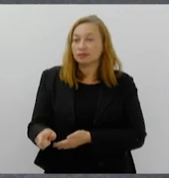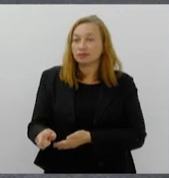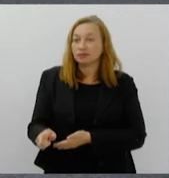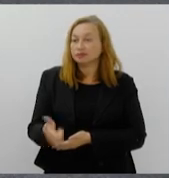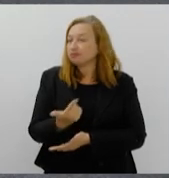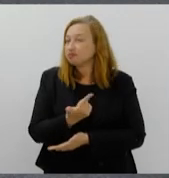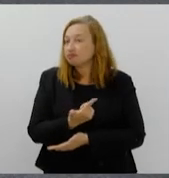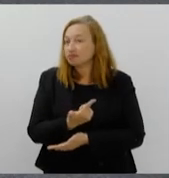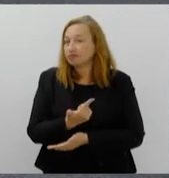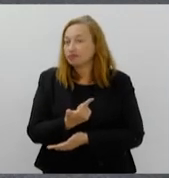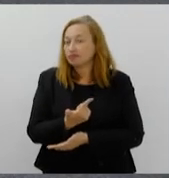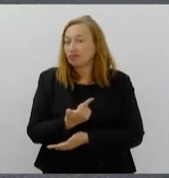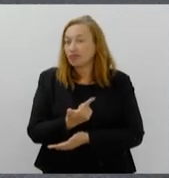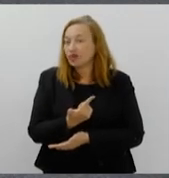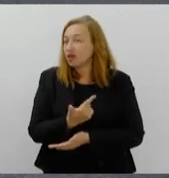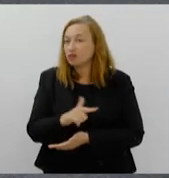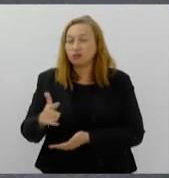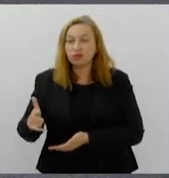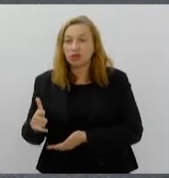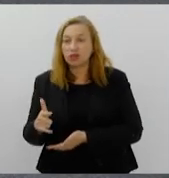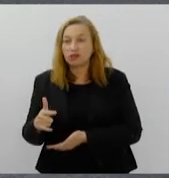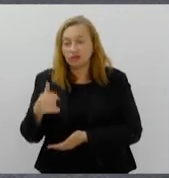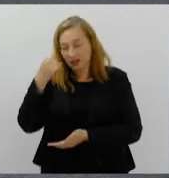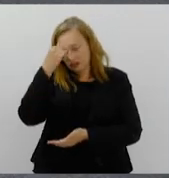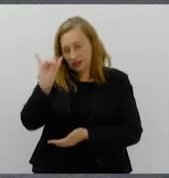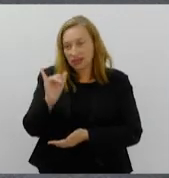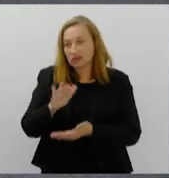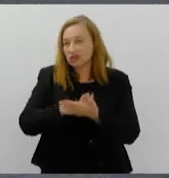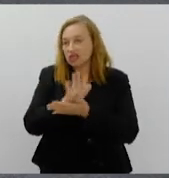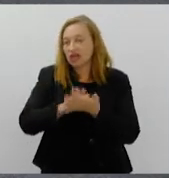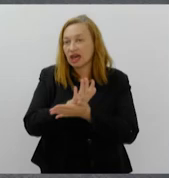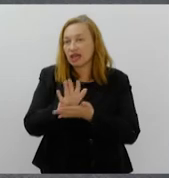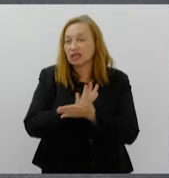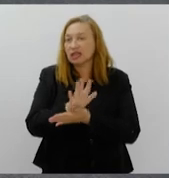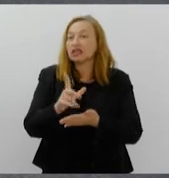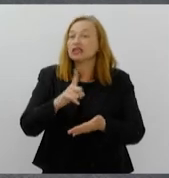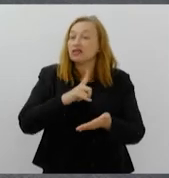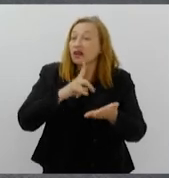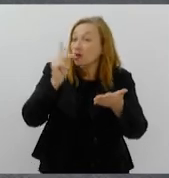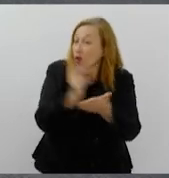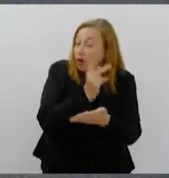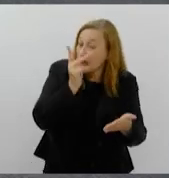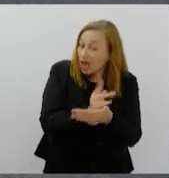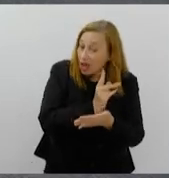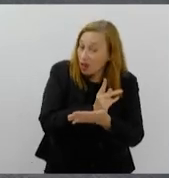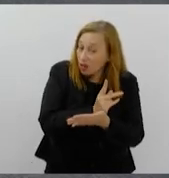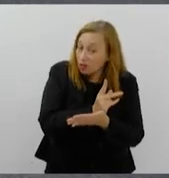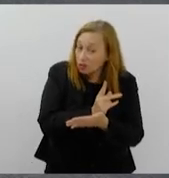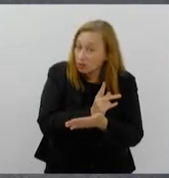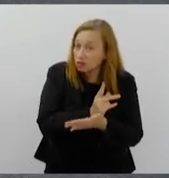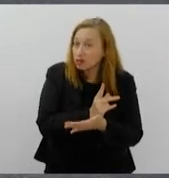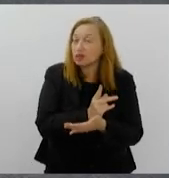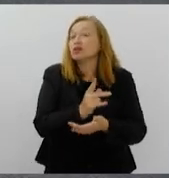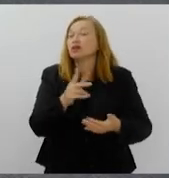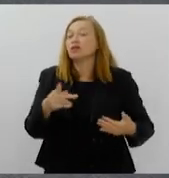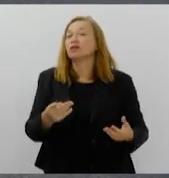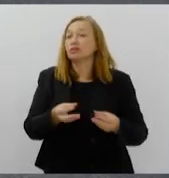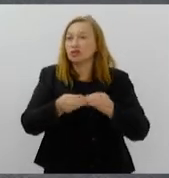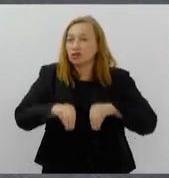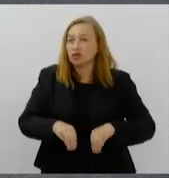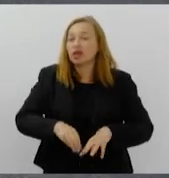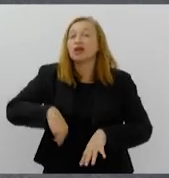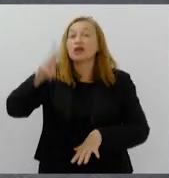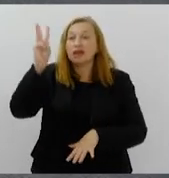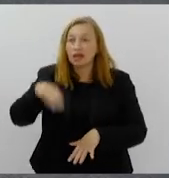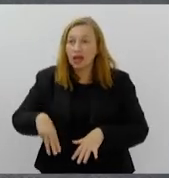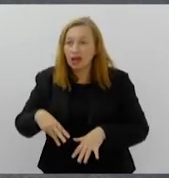uma série de prevaricações, de erros, de esquemas que fizeram com que esses órgãos fossem infectados. Quem habilitou